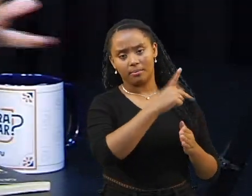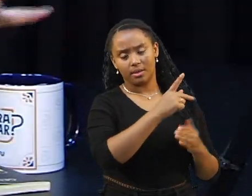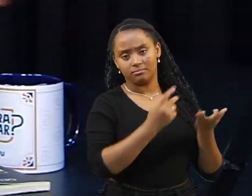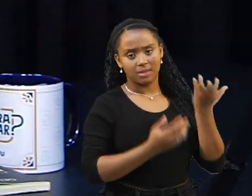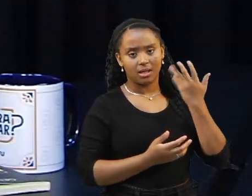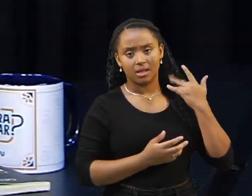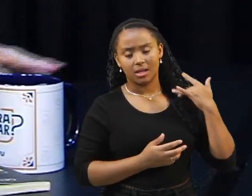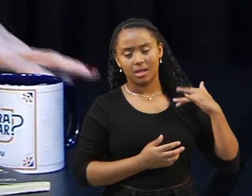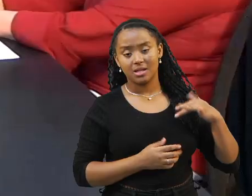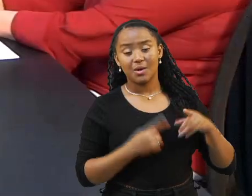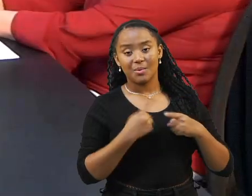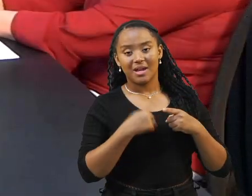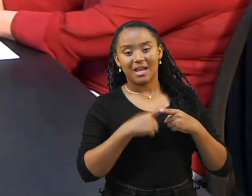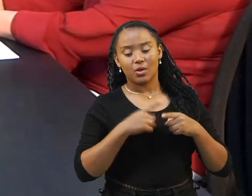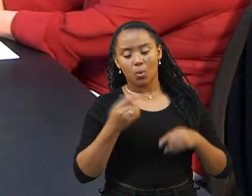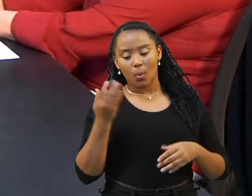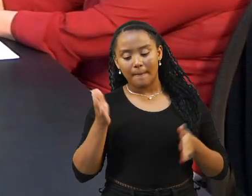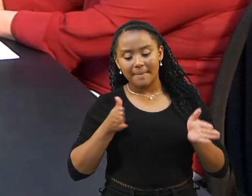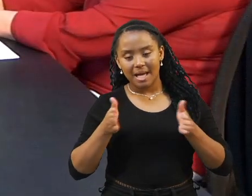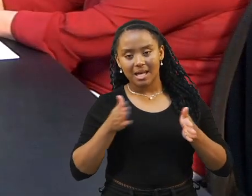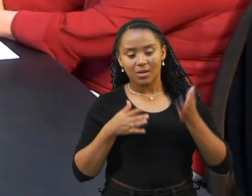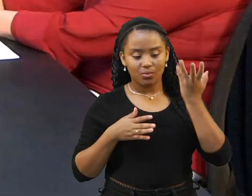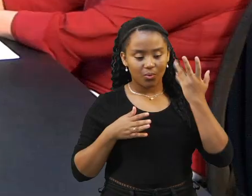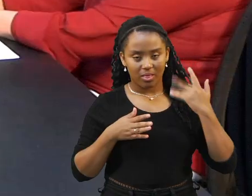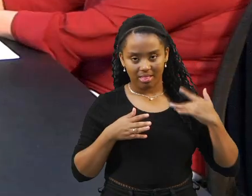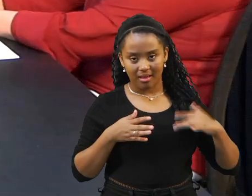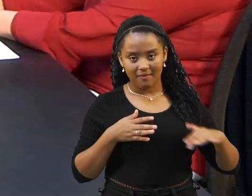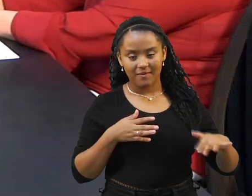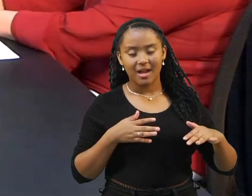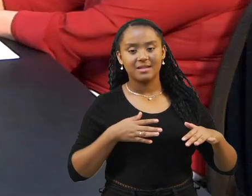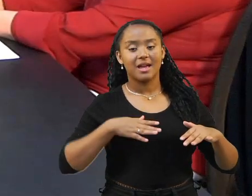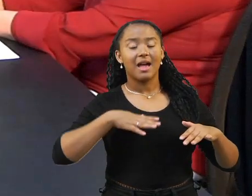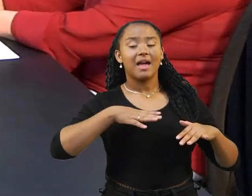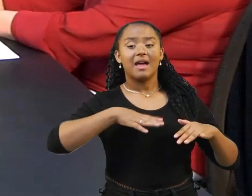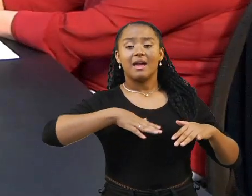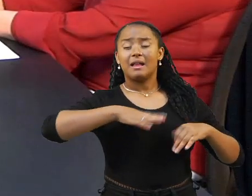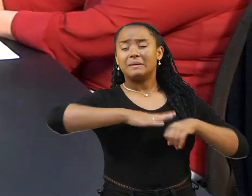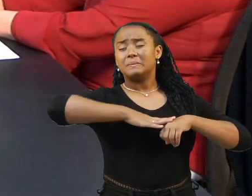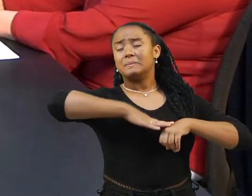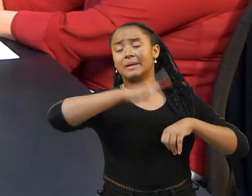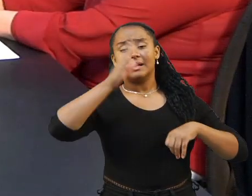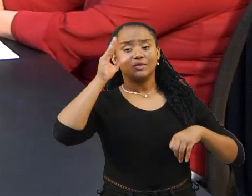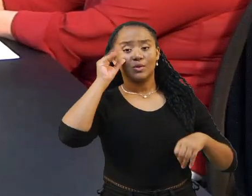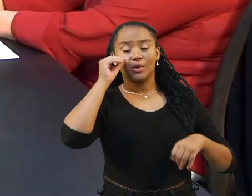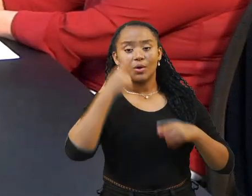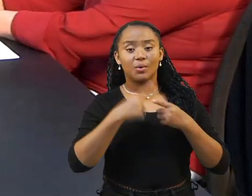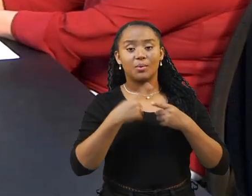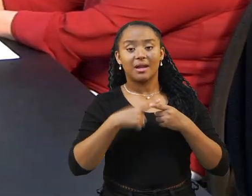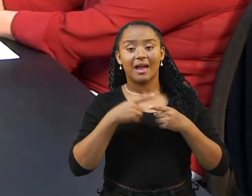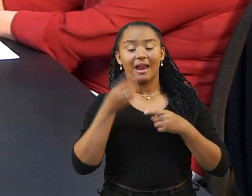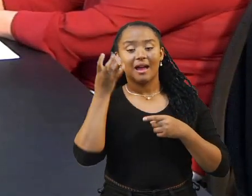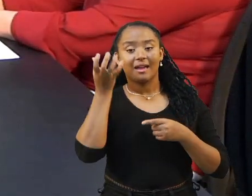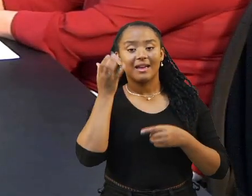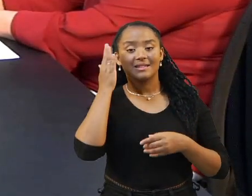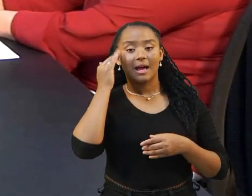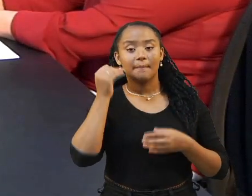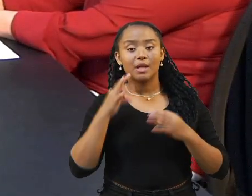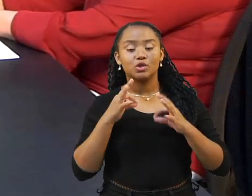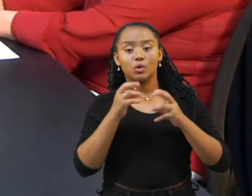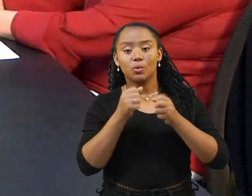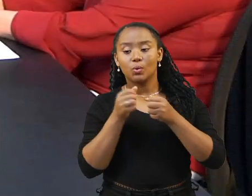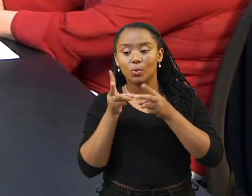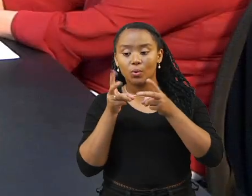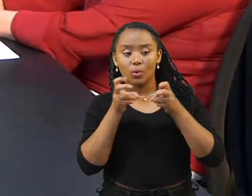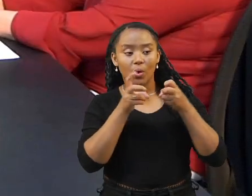nós somos todos. Mas na infância, as crianças são muito mais porque elas querem descobrir isso que está em volta